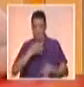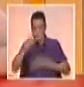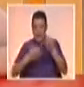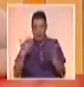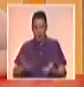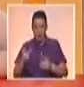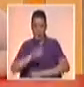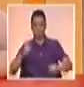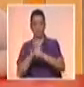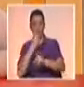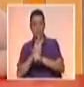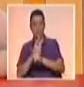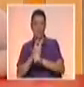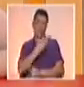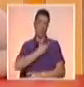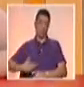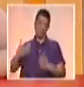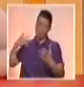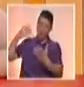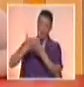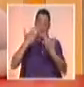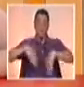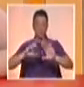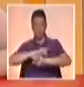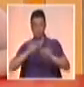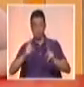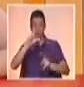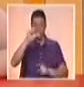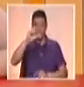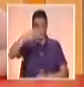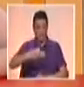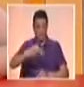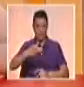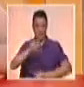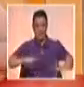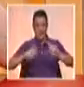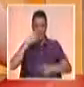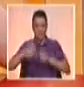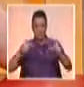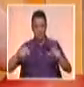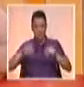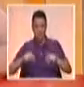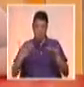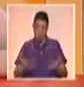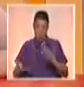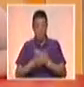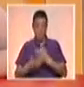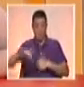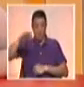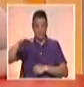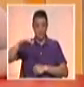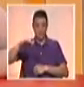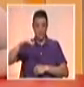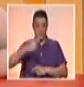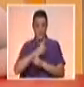coisas já há muitos anos atrás, mas sim, foram inibidos e então a língua gestual, estamos a falar de pessoas que agora são idosas, não é? Sim, não é? Claro.